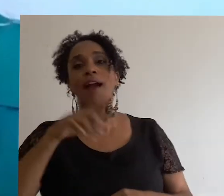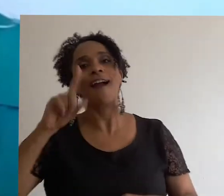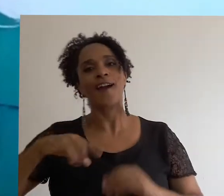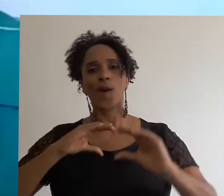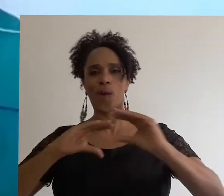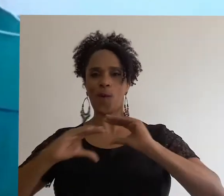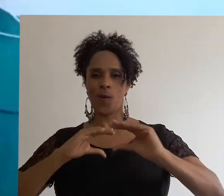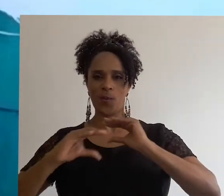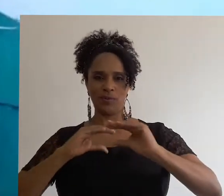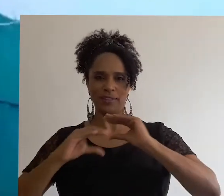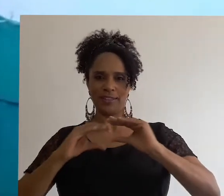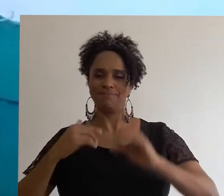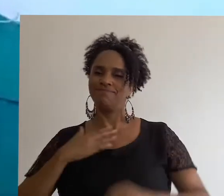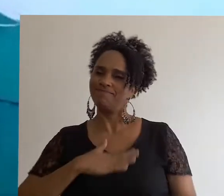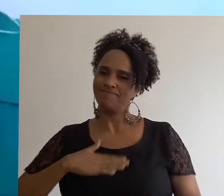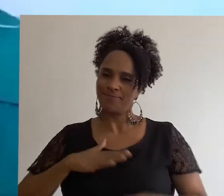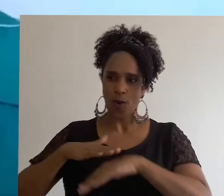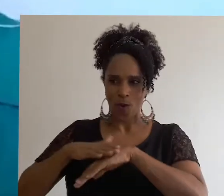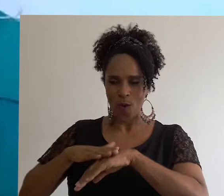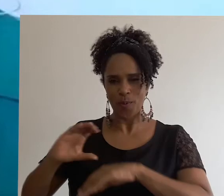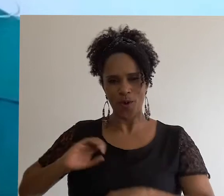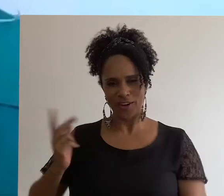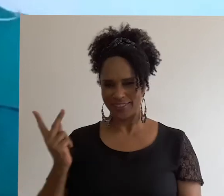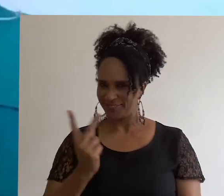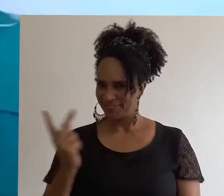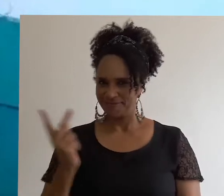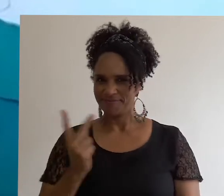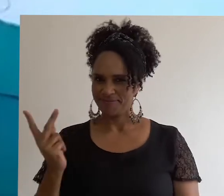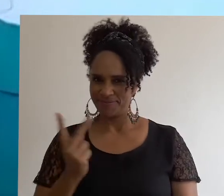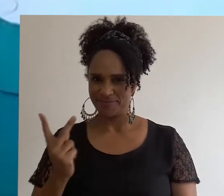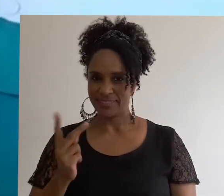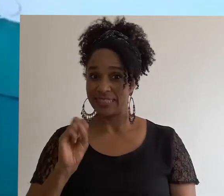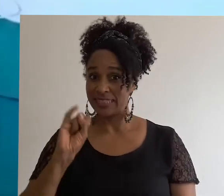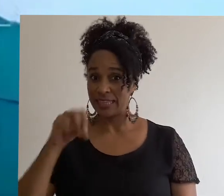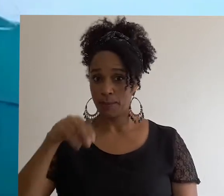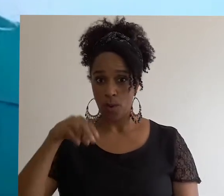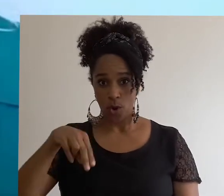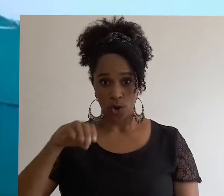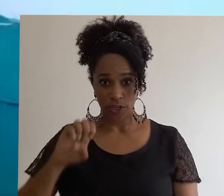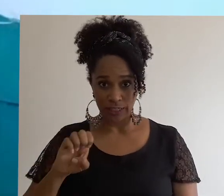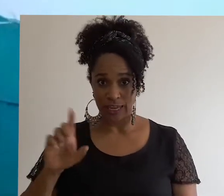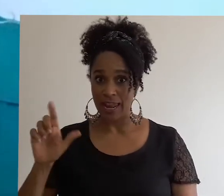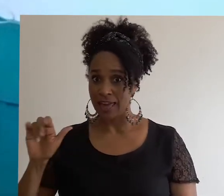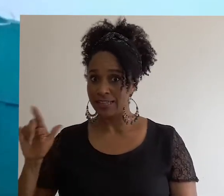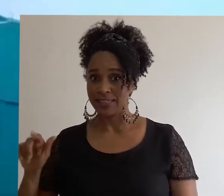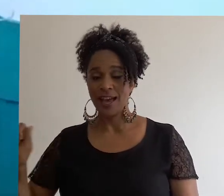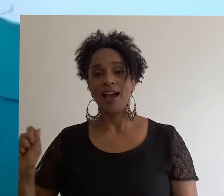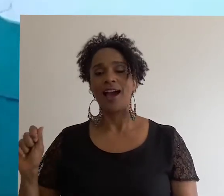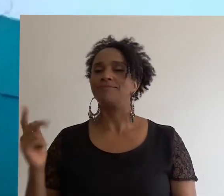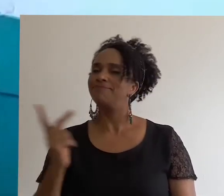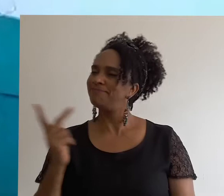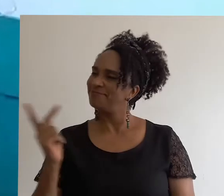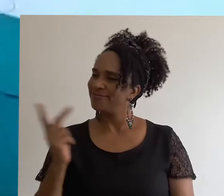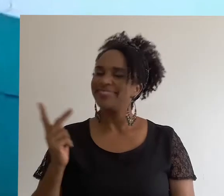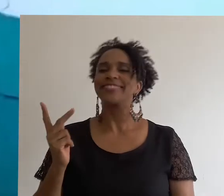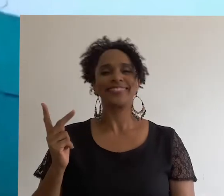públicos, é a área de comunicação. Eu tenho o prazer aqui de conversar com duas colegas da área, Simone Lopes e Laís Andrade. Queria